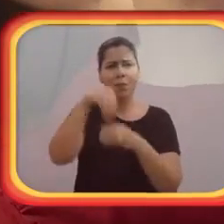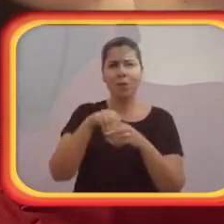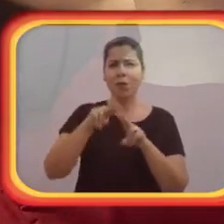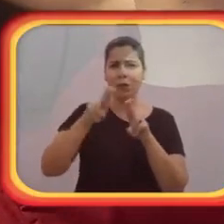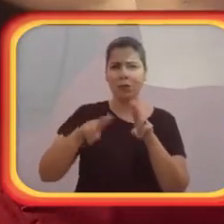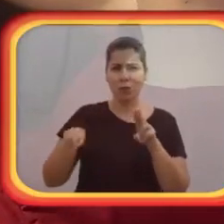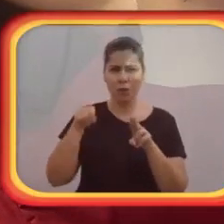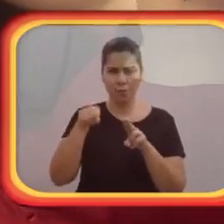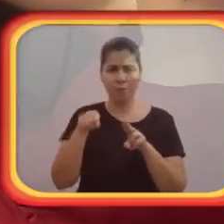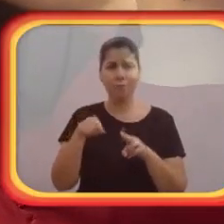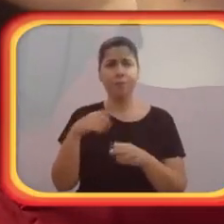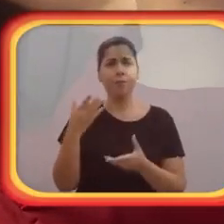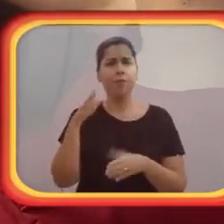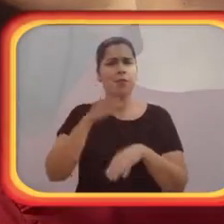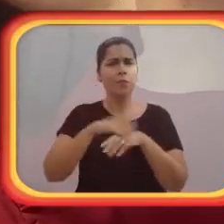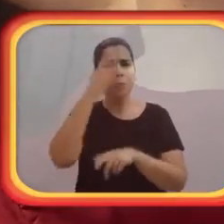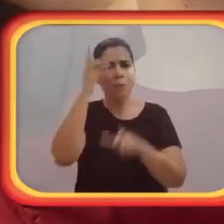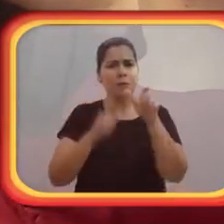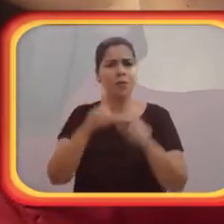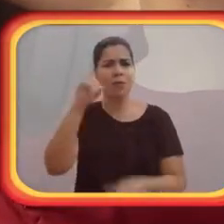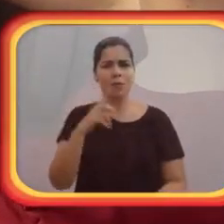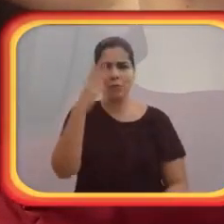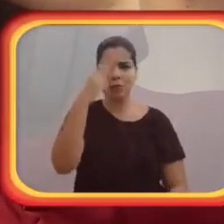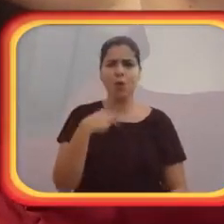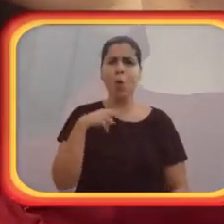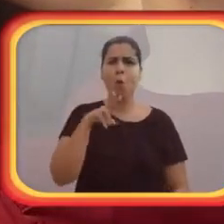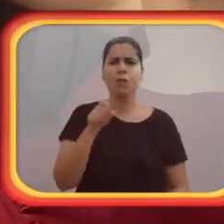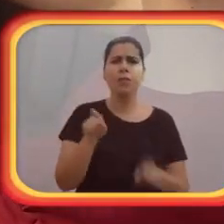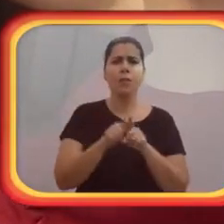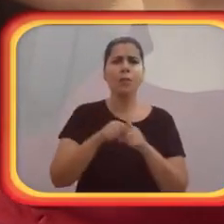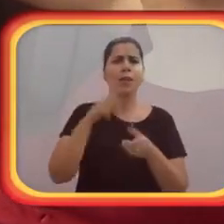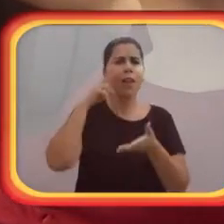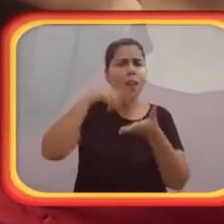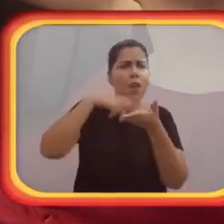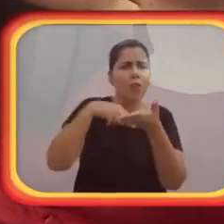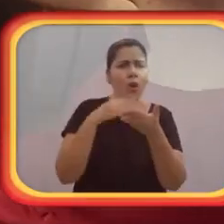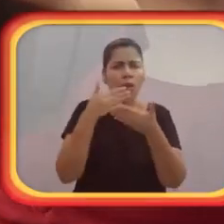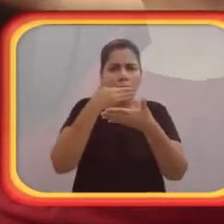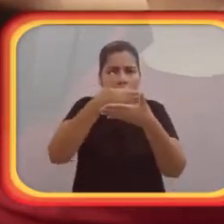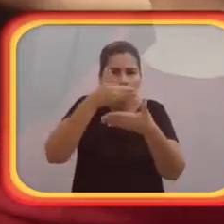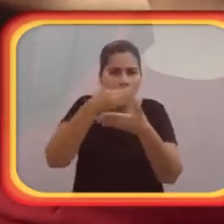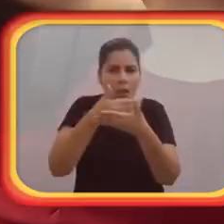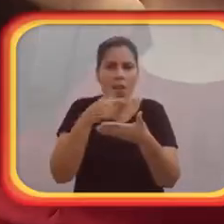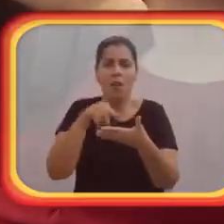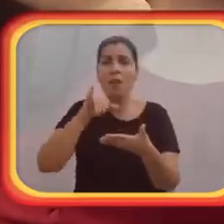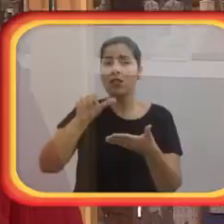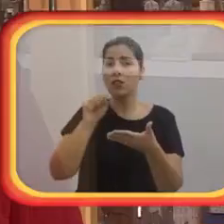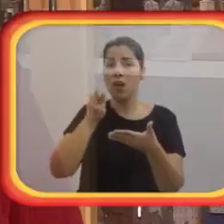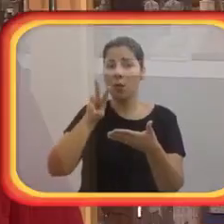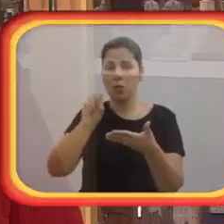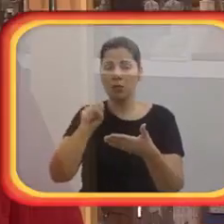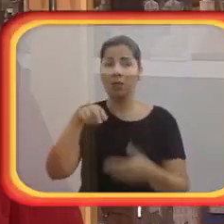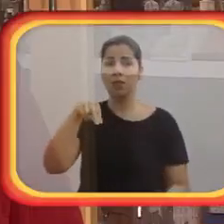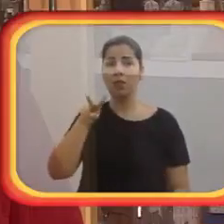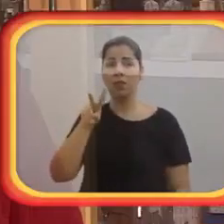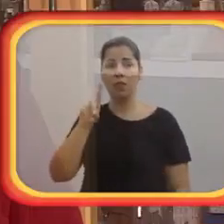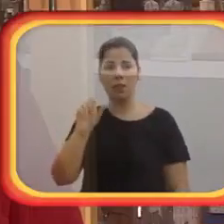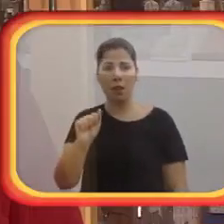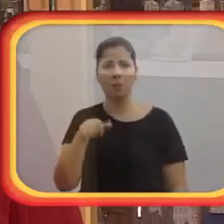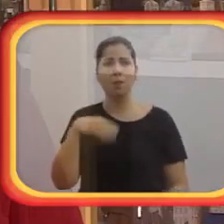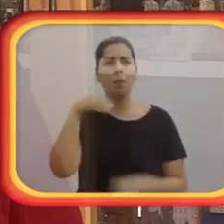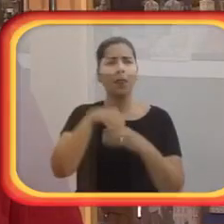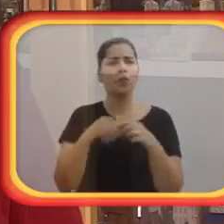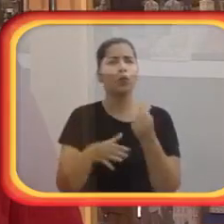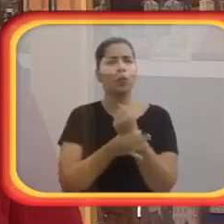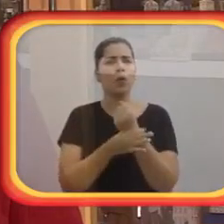basicamente, o sistema Dosvox, que é um sistema operacional da UFRJ, feito para as pessoas com deficiência visual. E utilizo também os